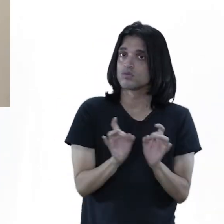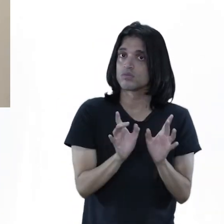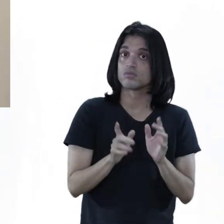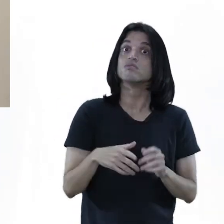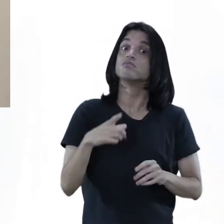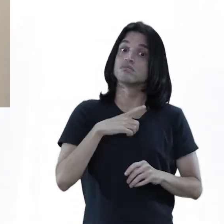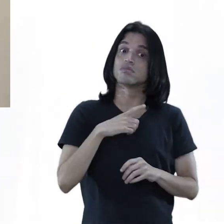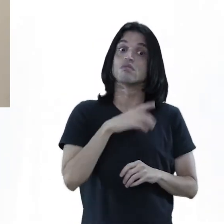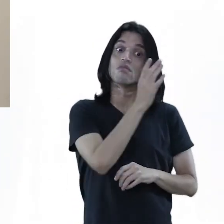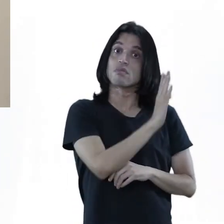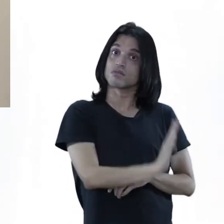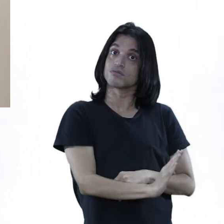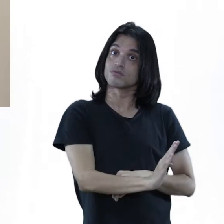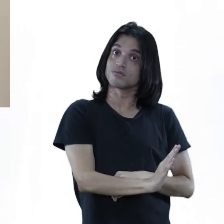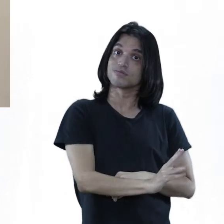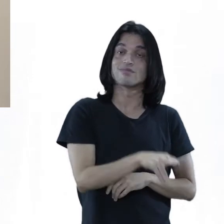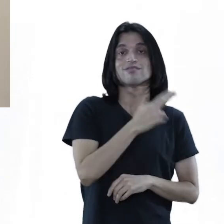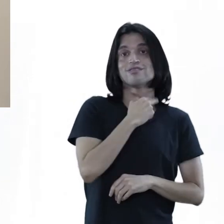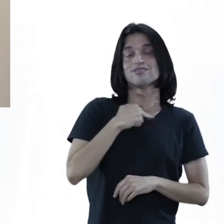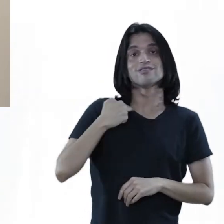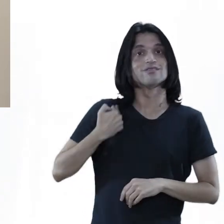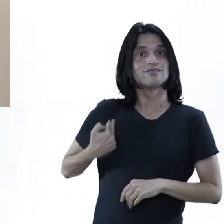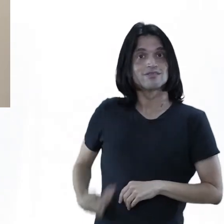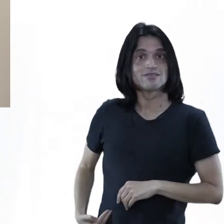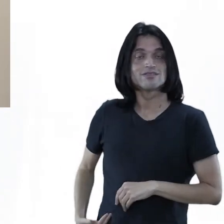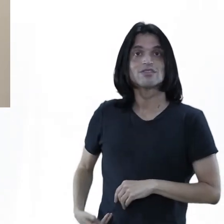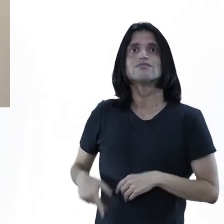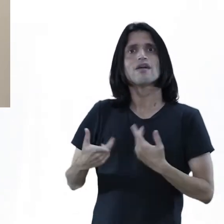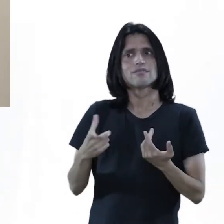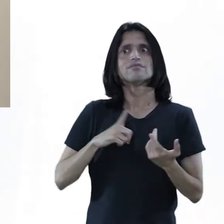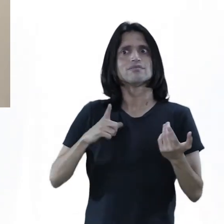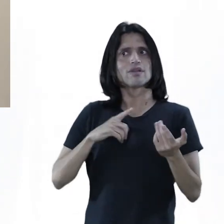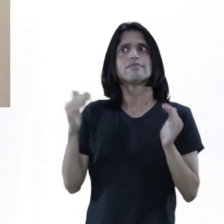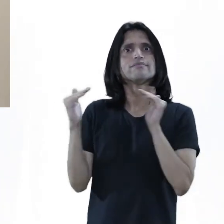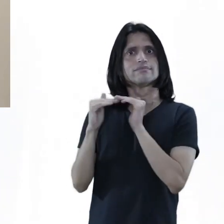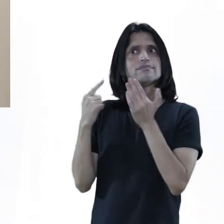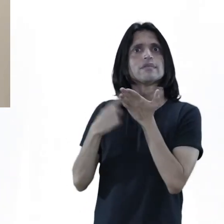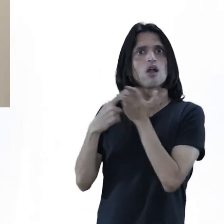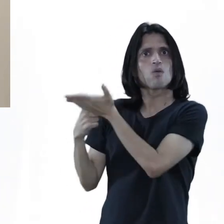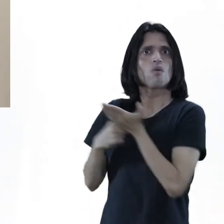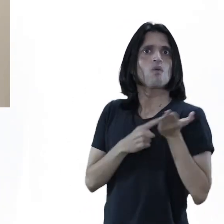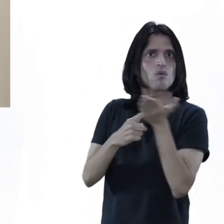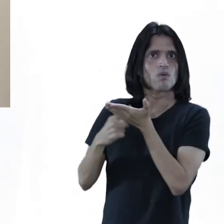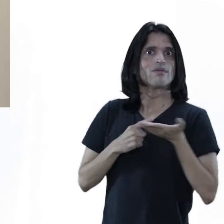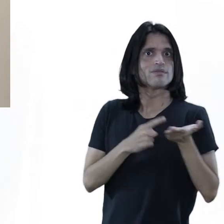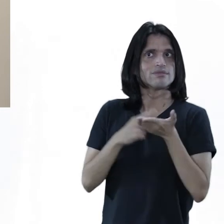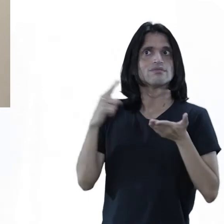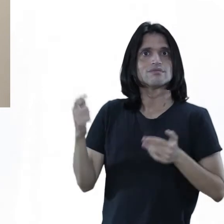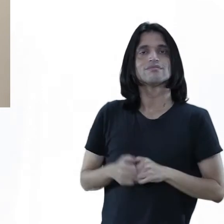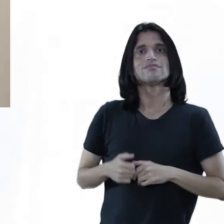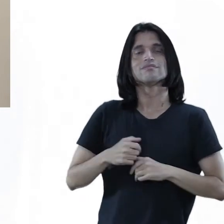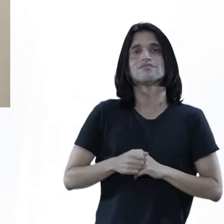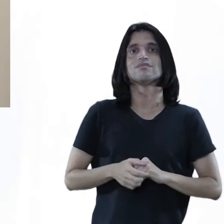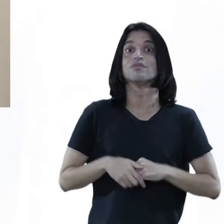está Brasil e China no mesmo bloco, onde nós temos inúmeros acordos. Isso favorece demais a China